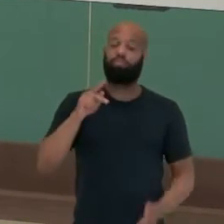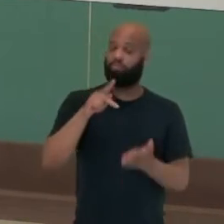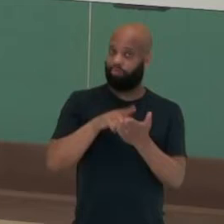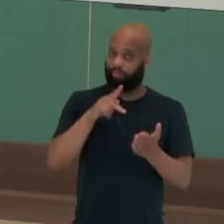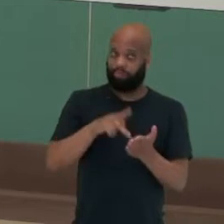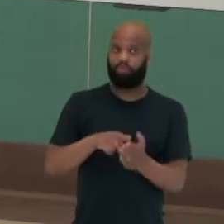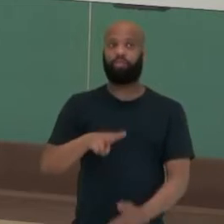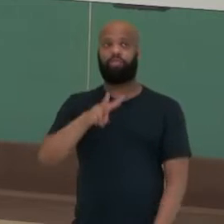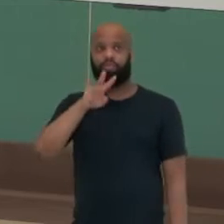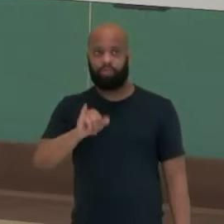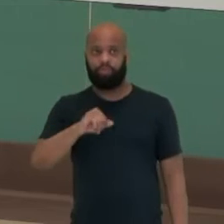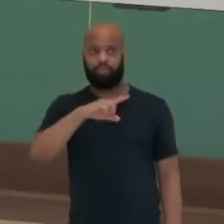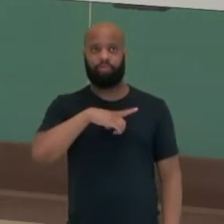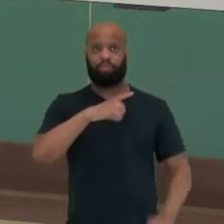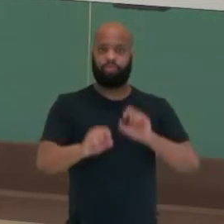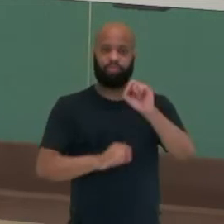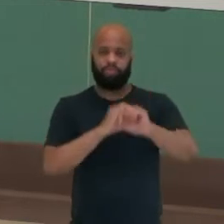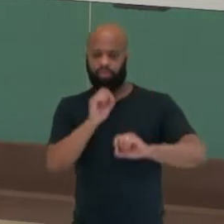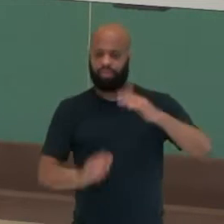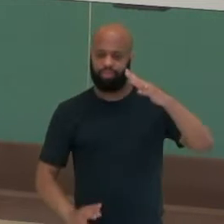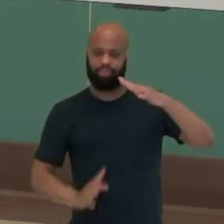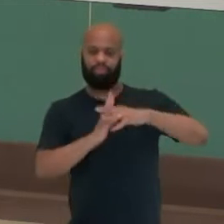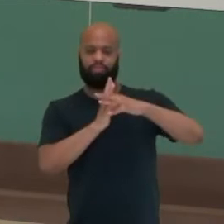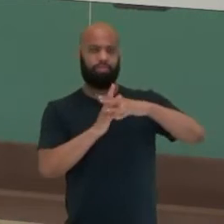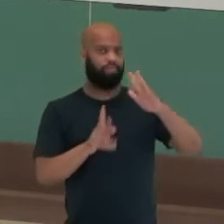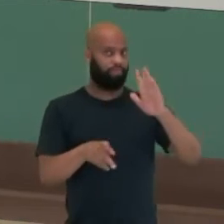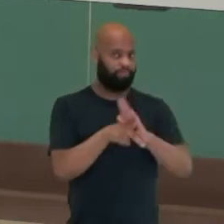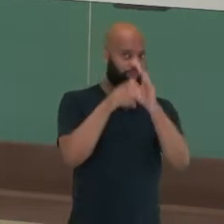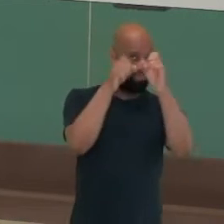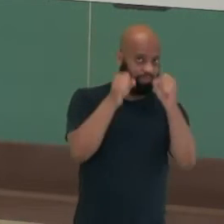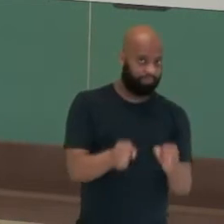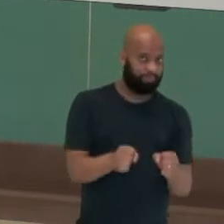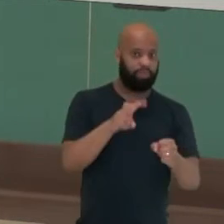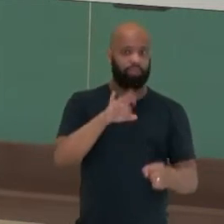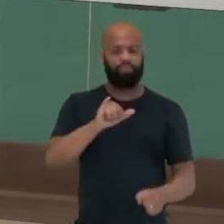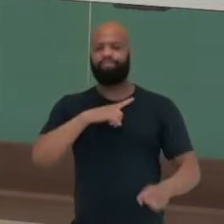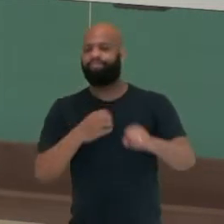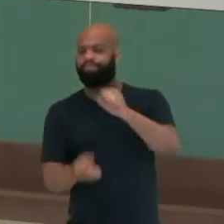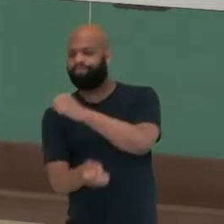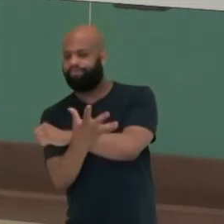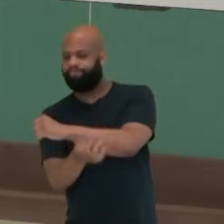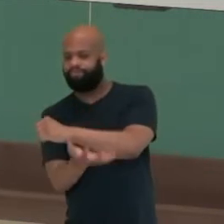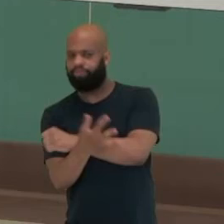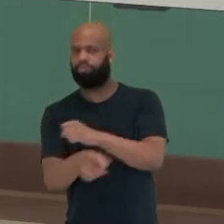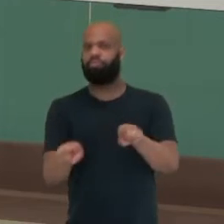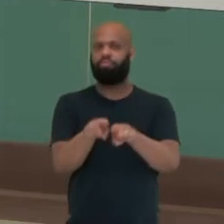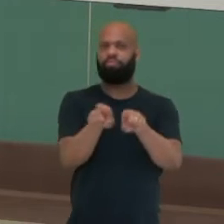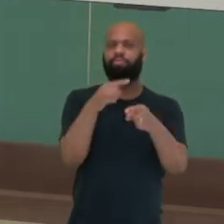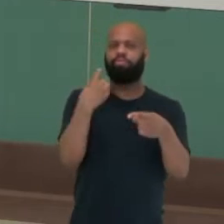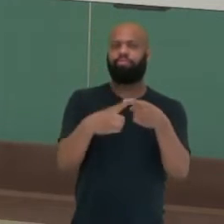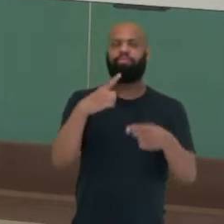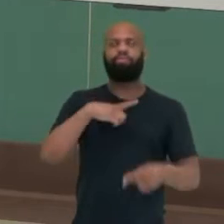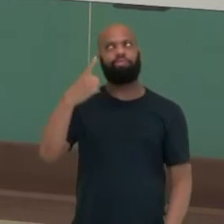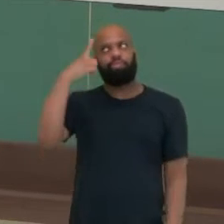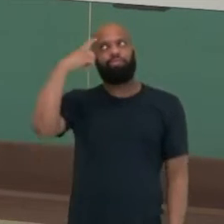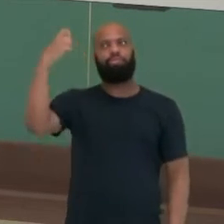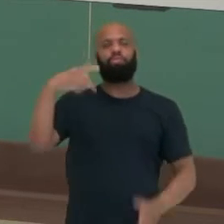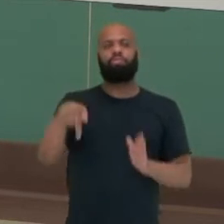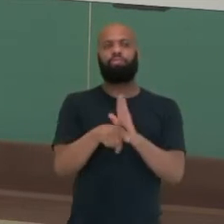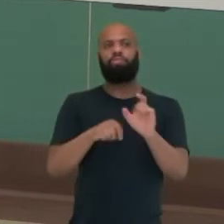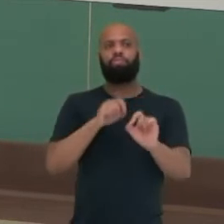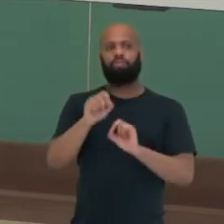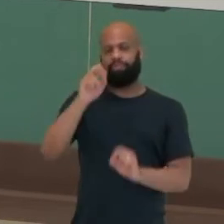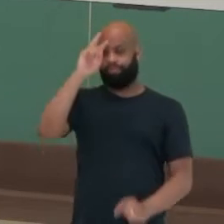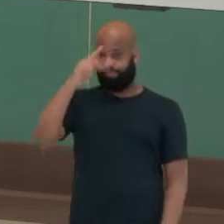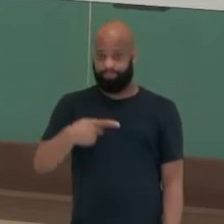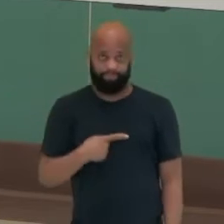fato levam ao abuso de poder, à corrupção, né, a ideias de